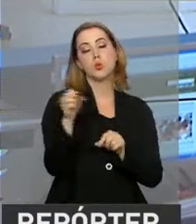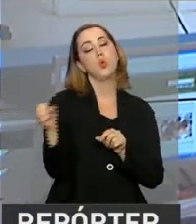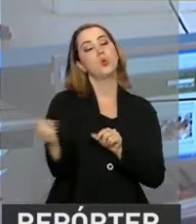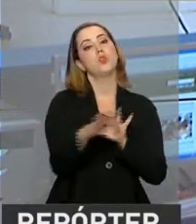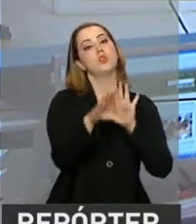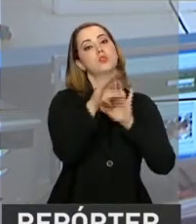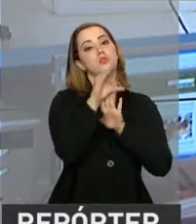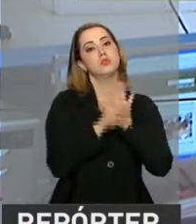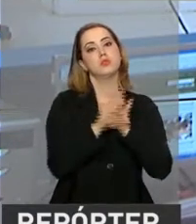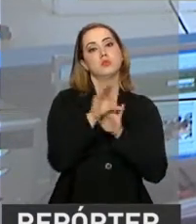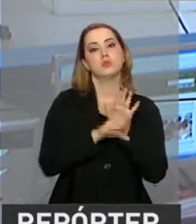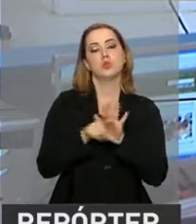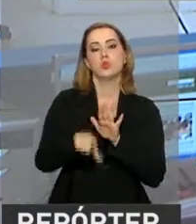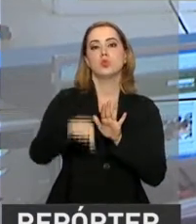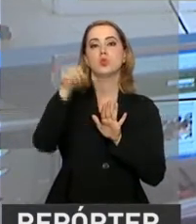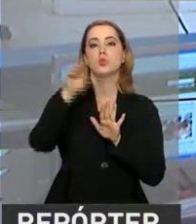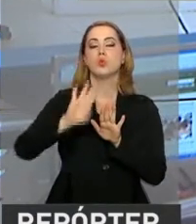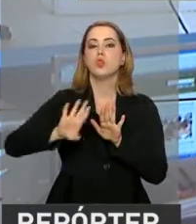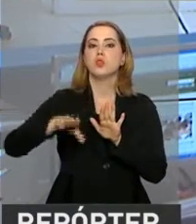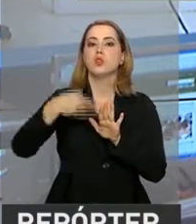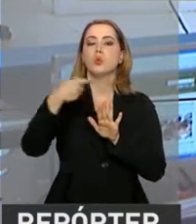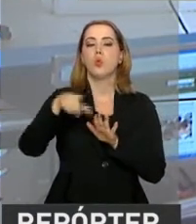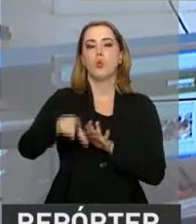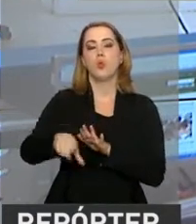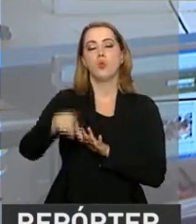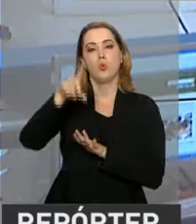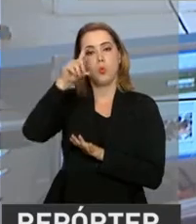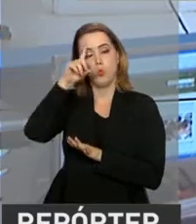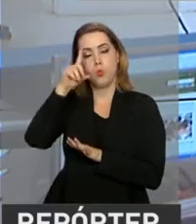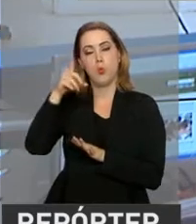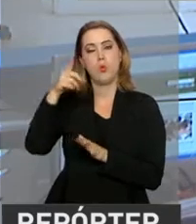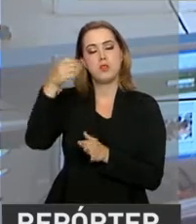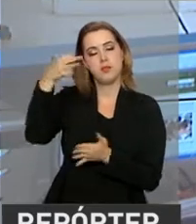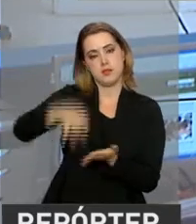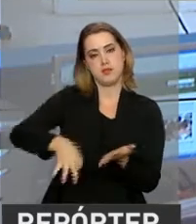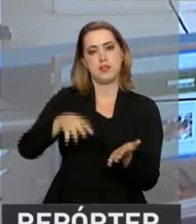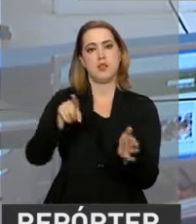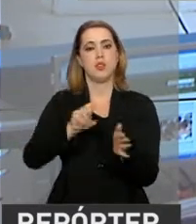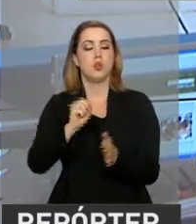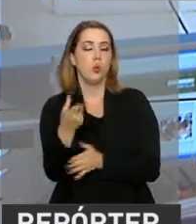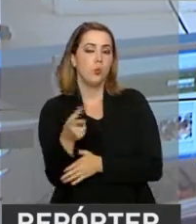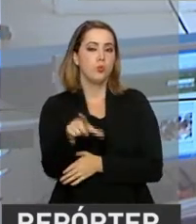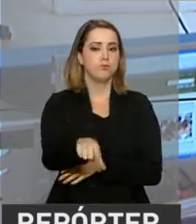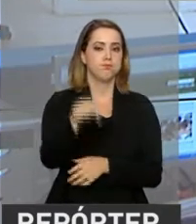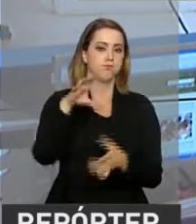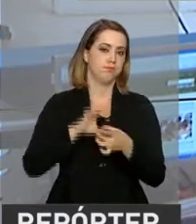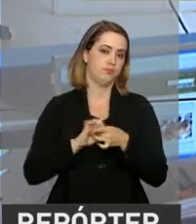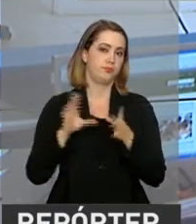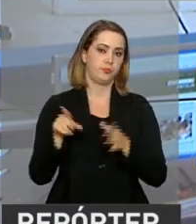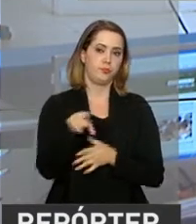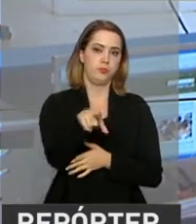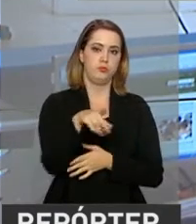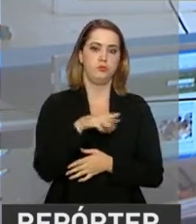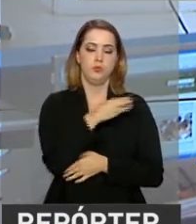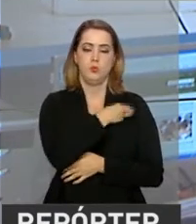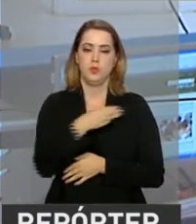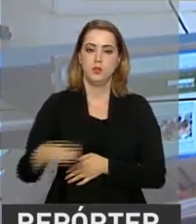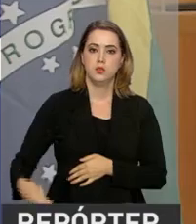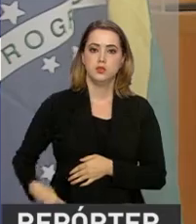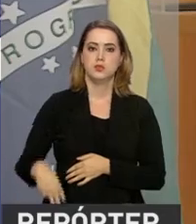Curricular e definir matérias obrigatórias e optativas. Quem explica é o ministro da Educação, Mendonça